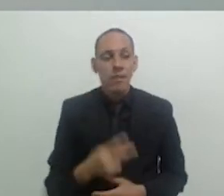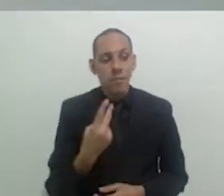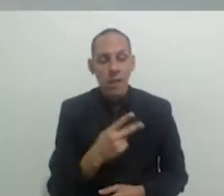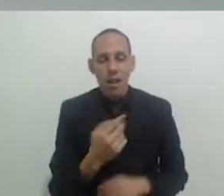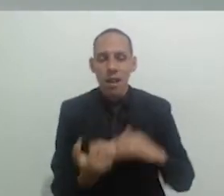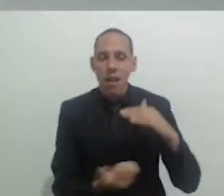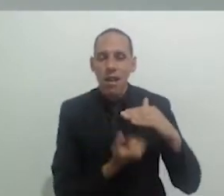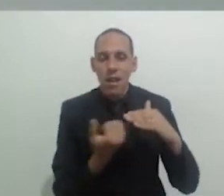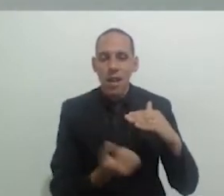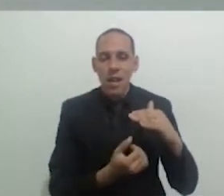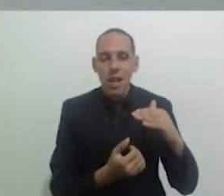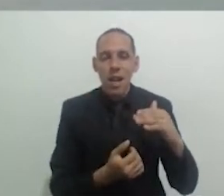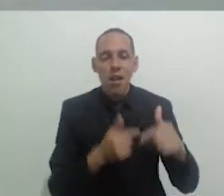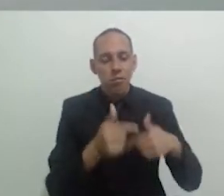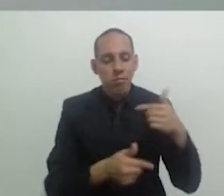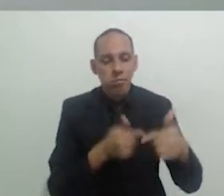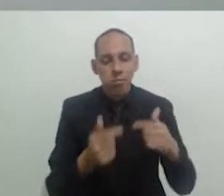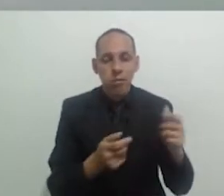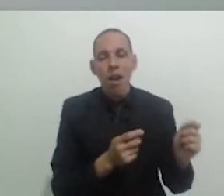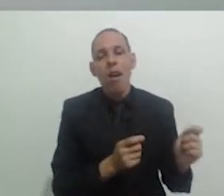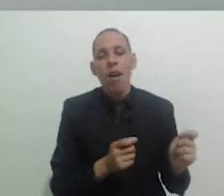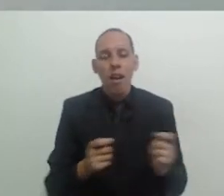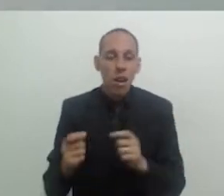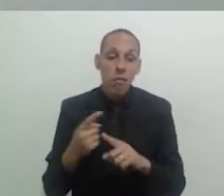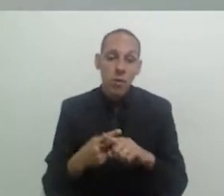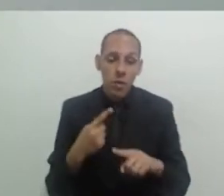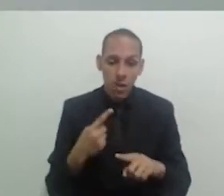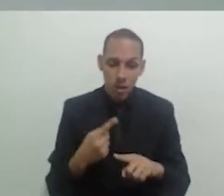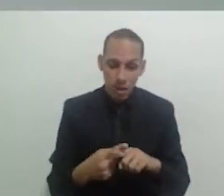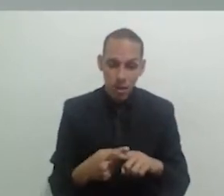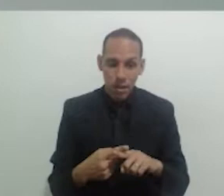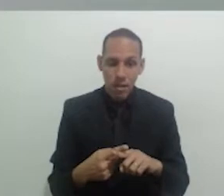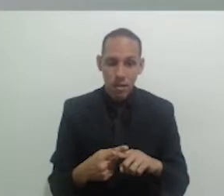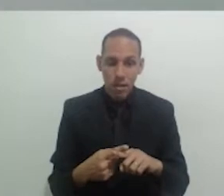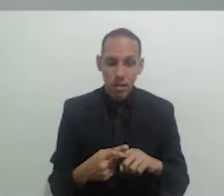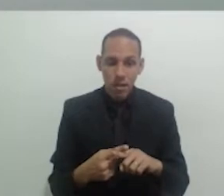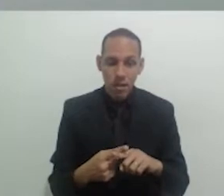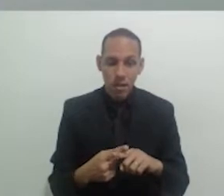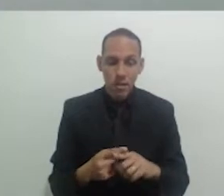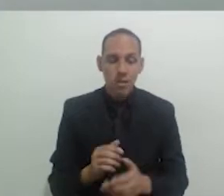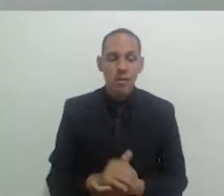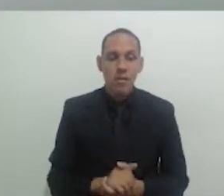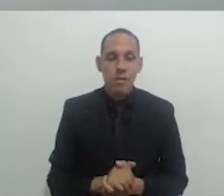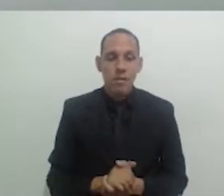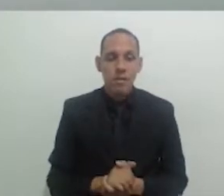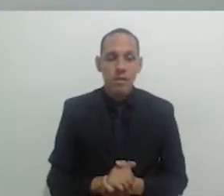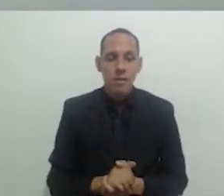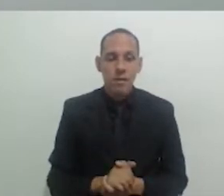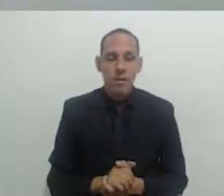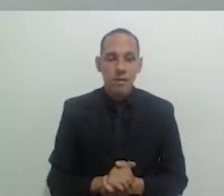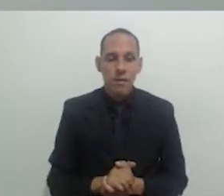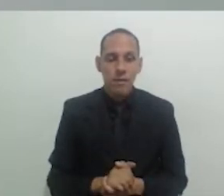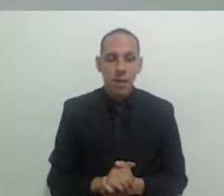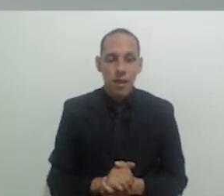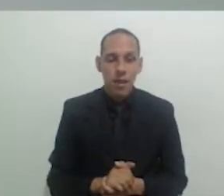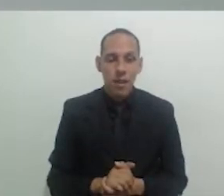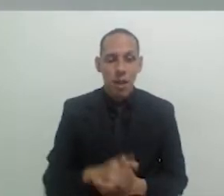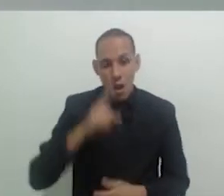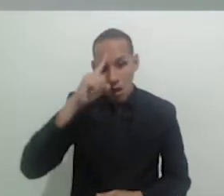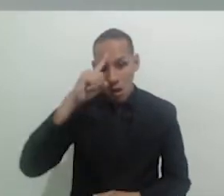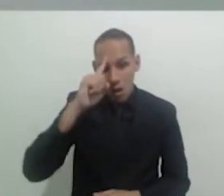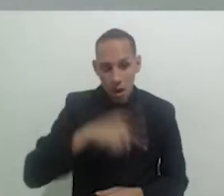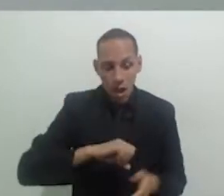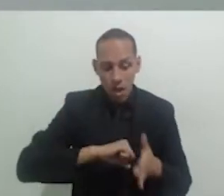funcionamento regular, tendo em vista que, salvo melhor juízo, ordenou o bloqueio total dos